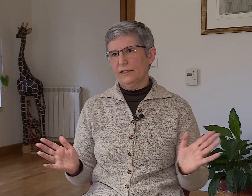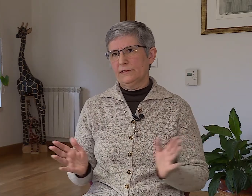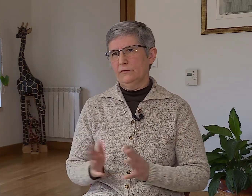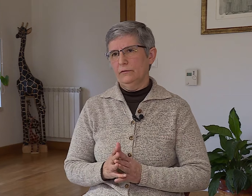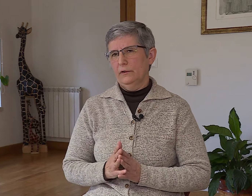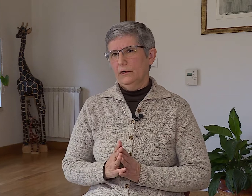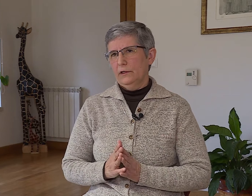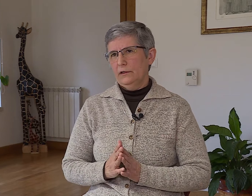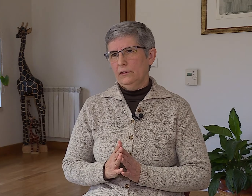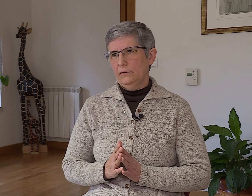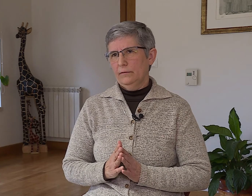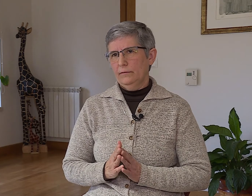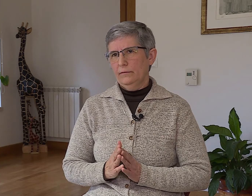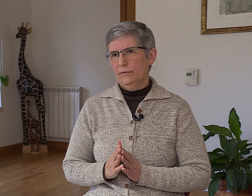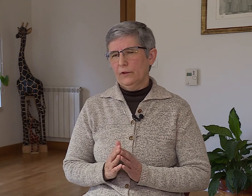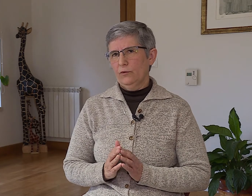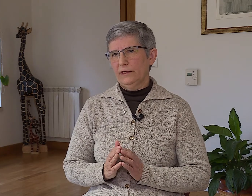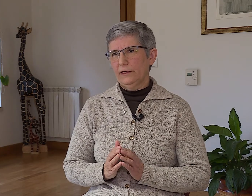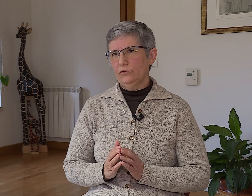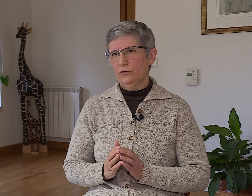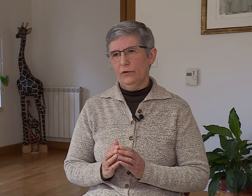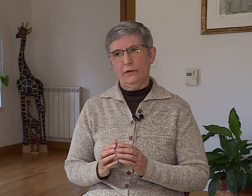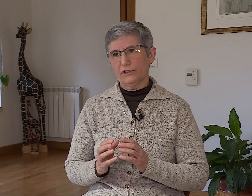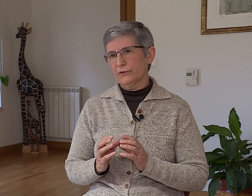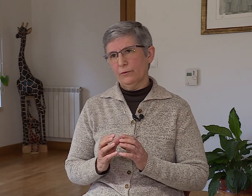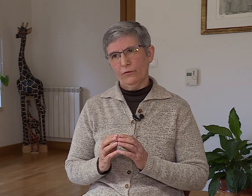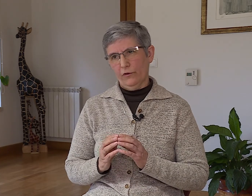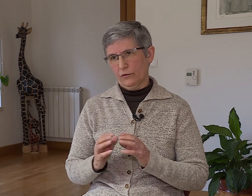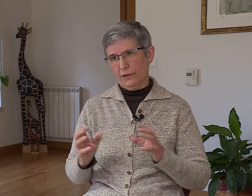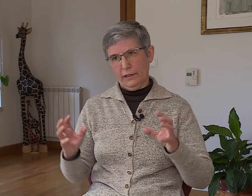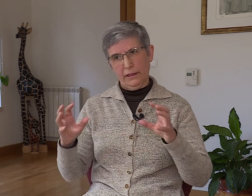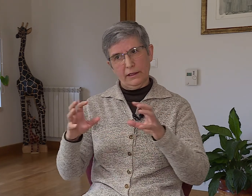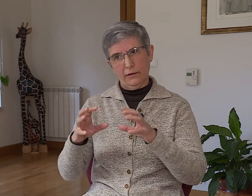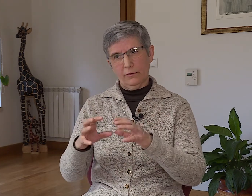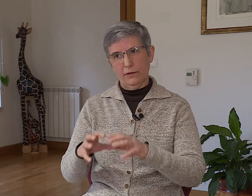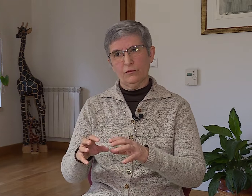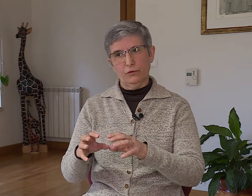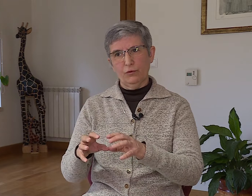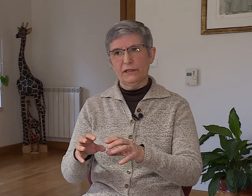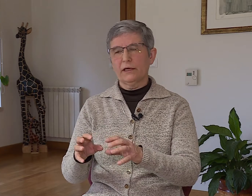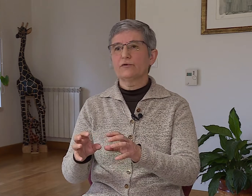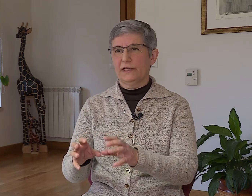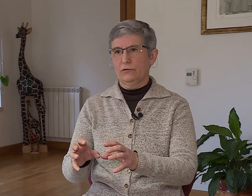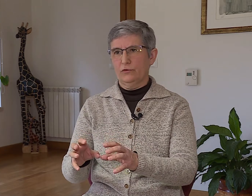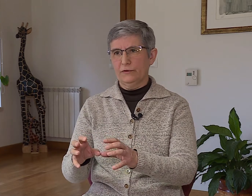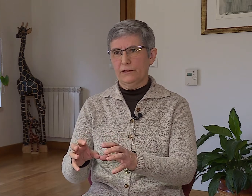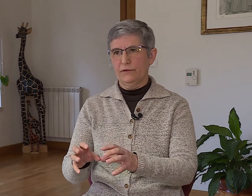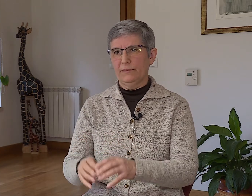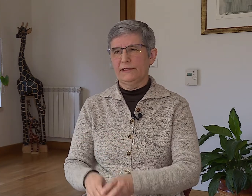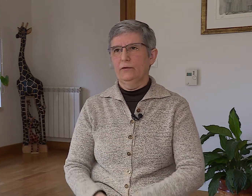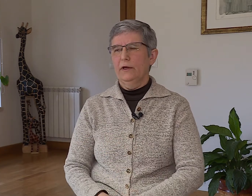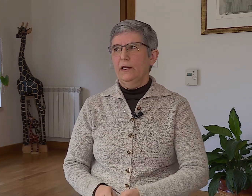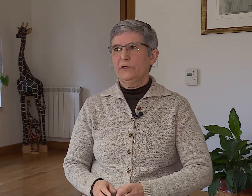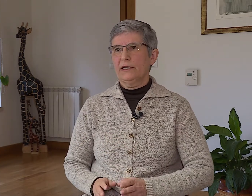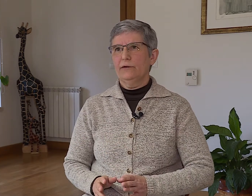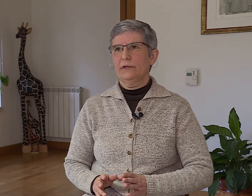na congregação. No entanto, nós temos sempre um foco, que é o doente, que é o centro da